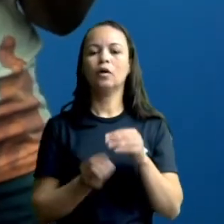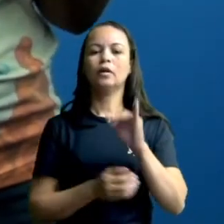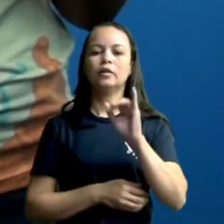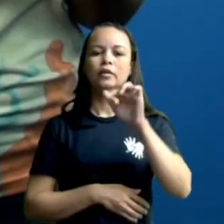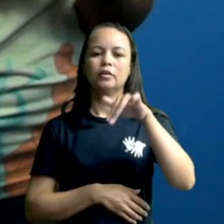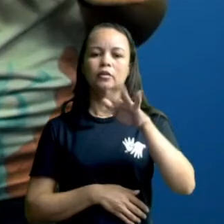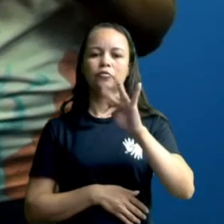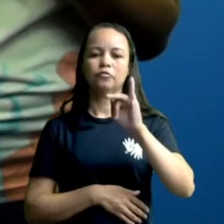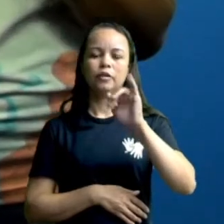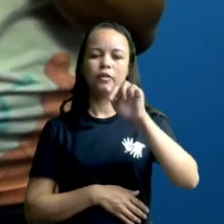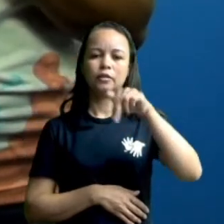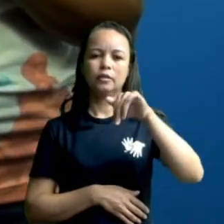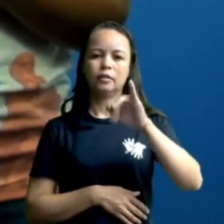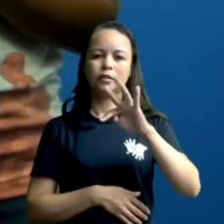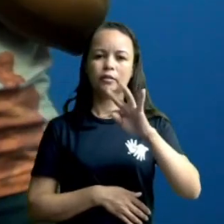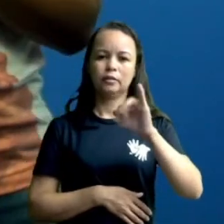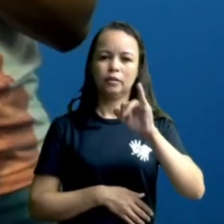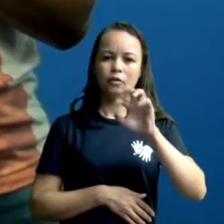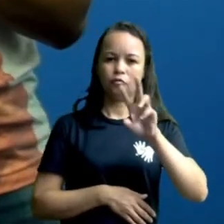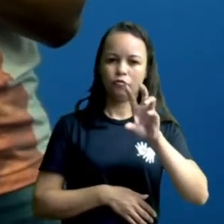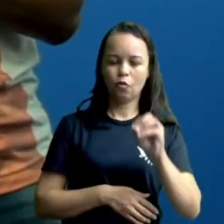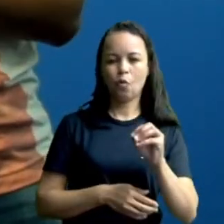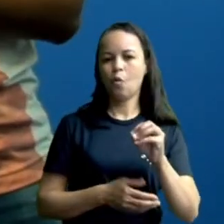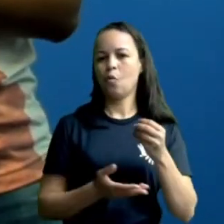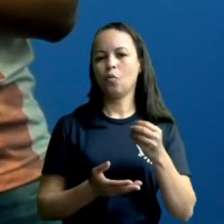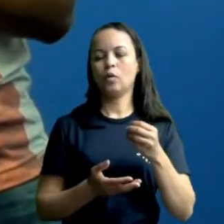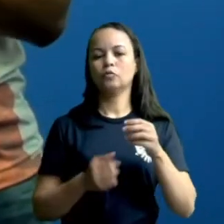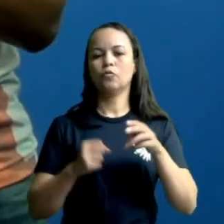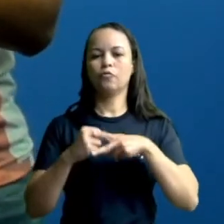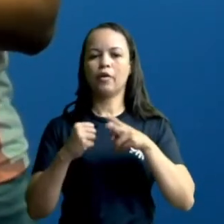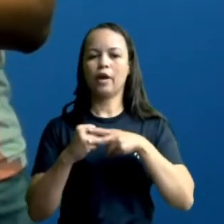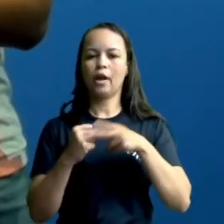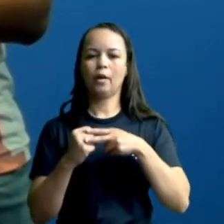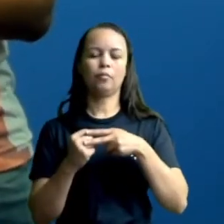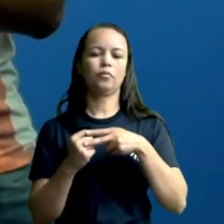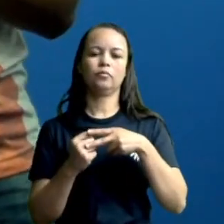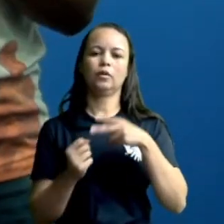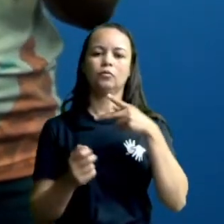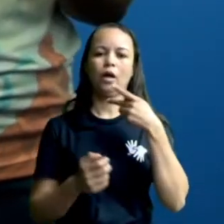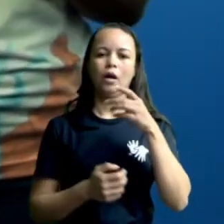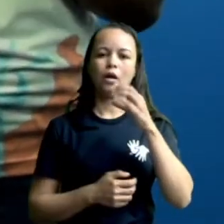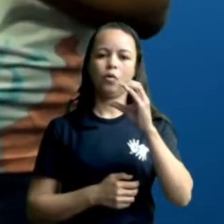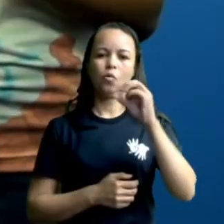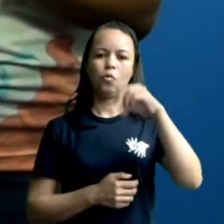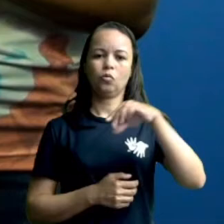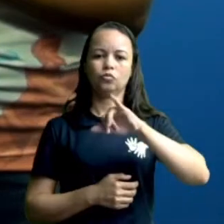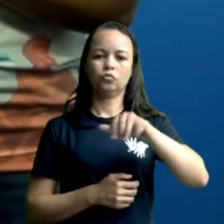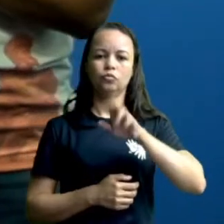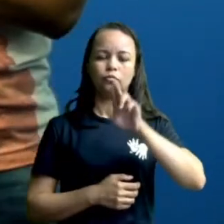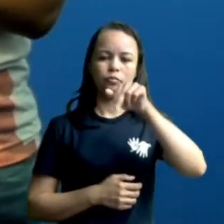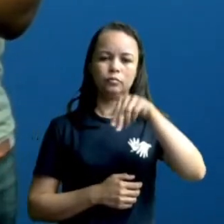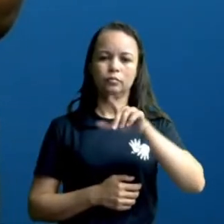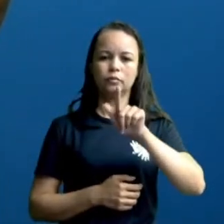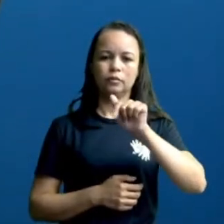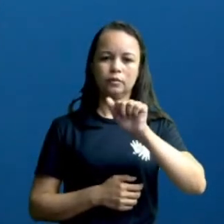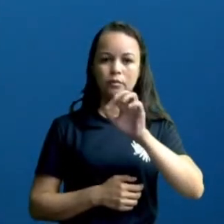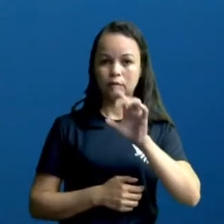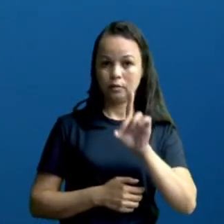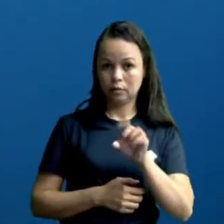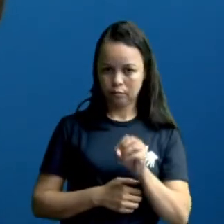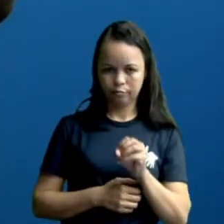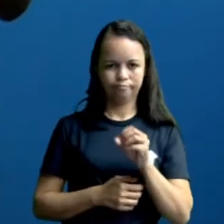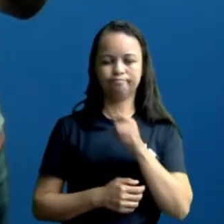infinitivo é quando o verbo não se conjuga, não está conjugado, certo? É uma forma nominal do verbo, quando ele não